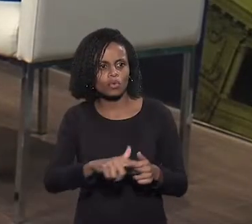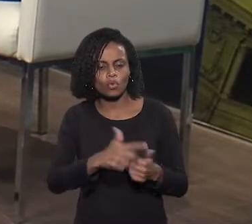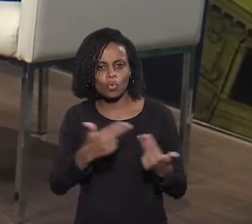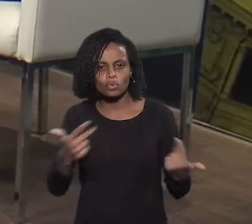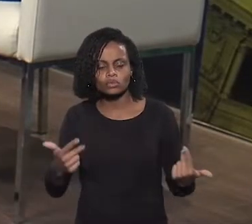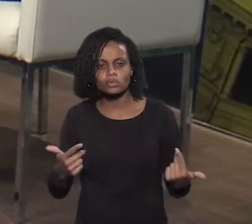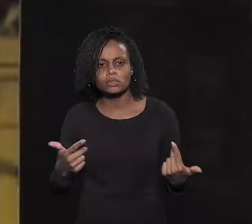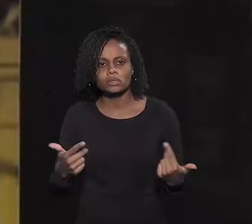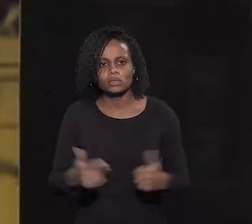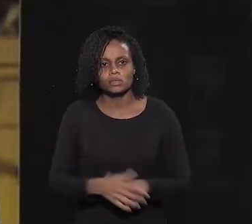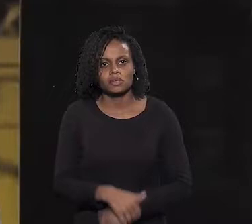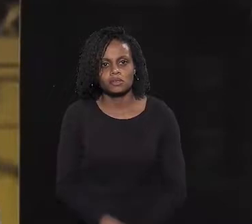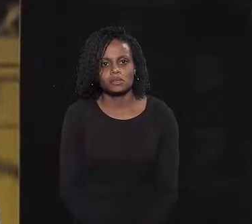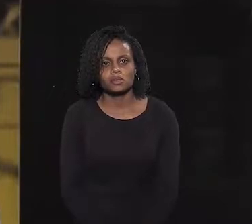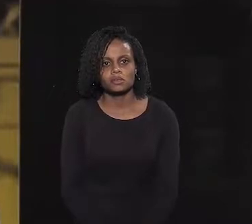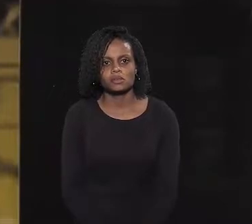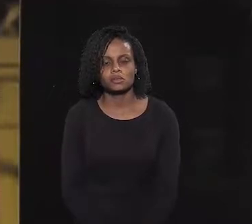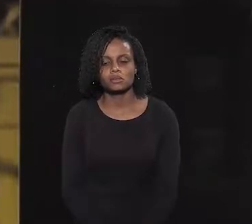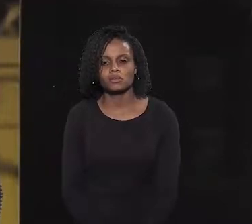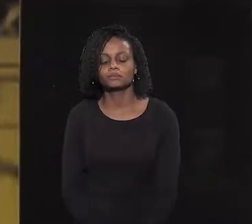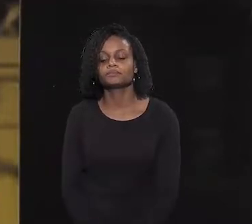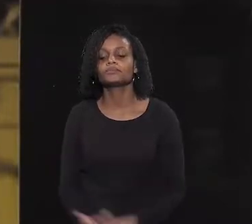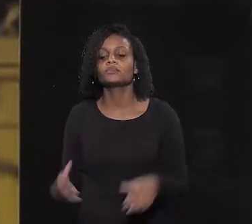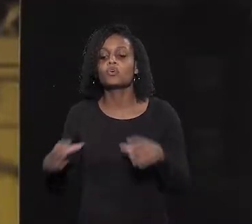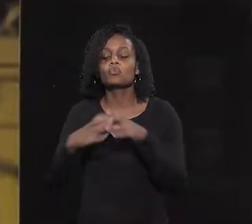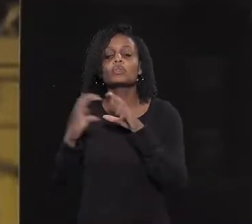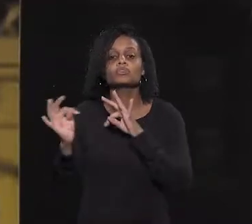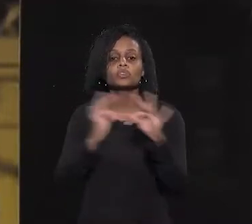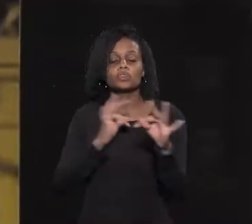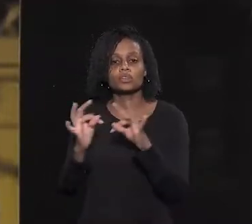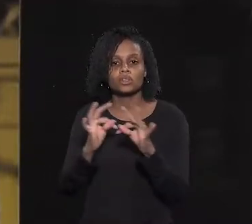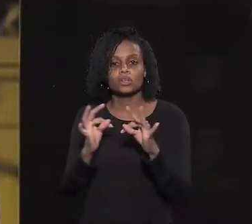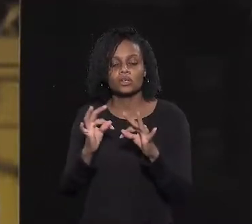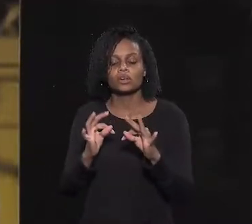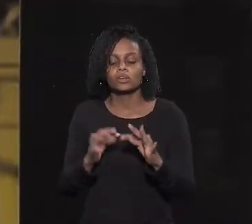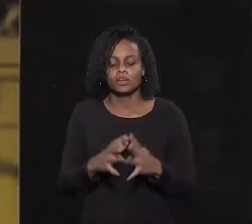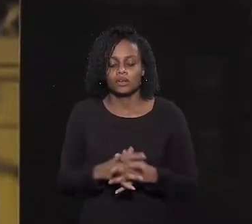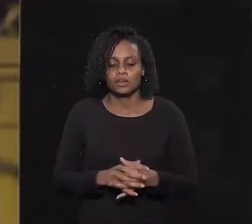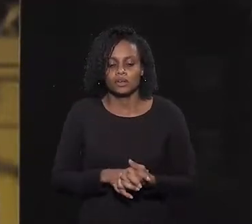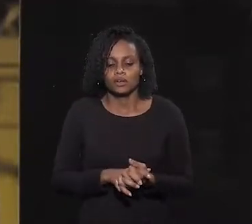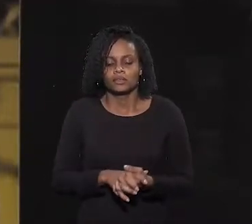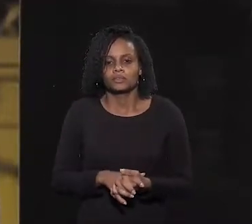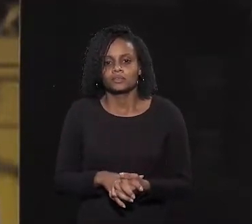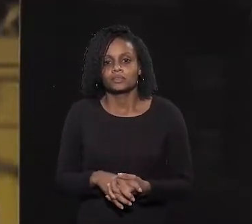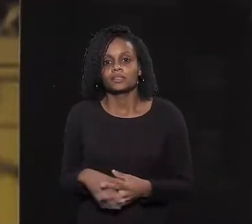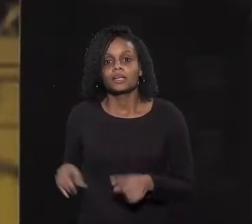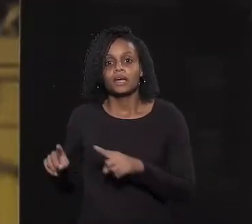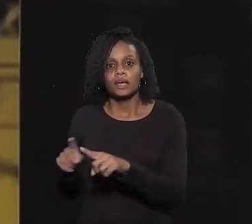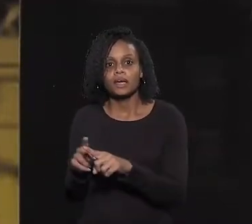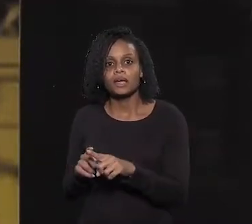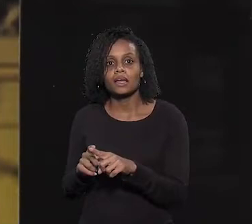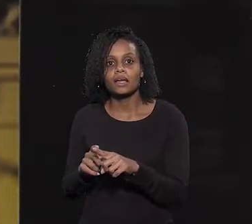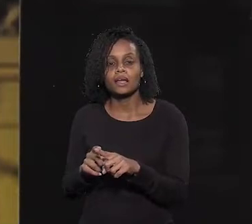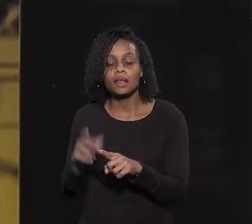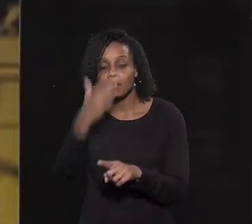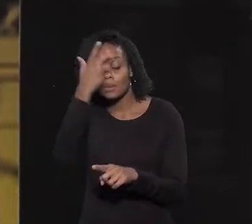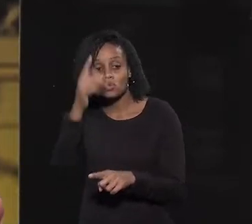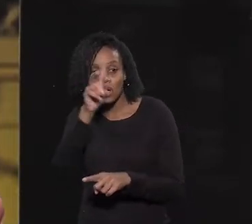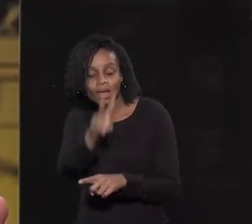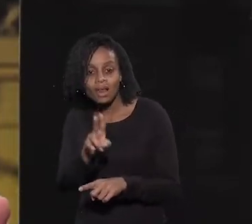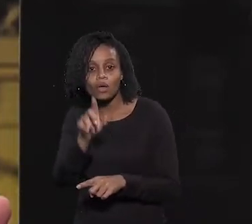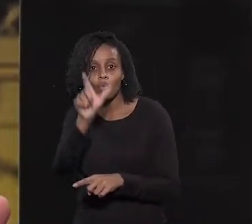informação? Sim, as comunidades terapêuticas, elas atuam na cena de uso,